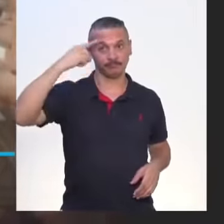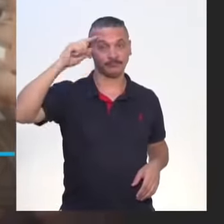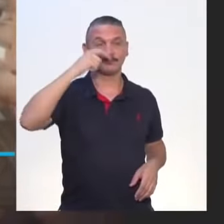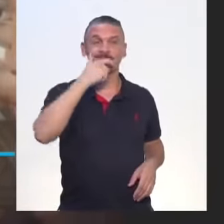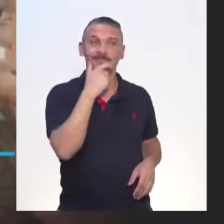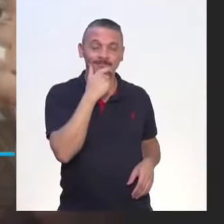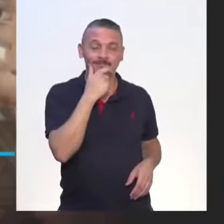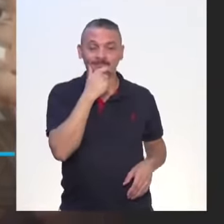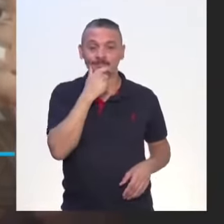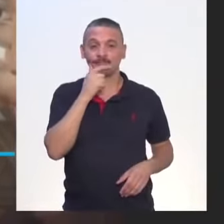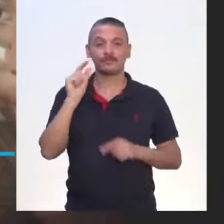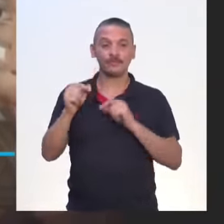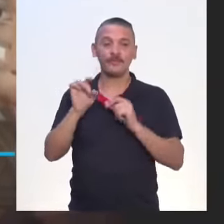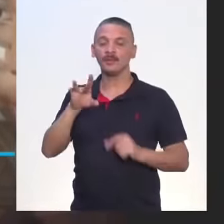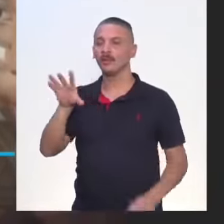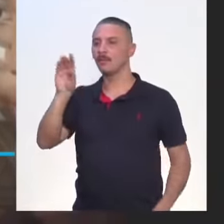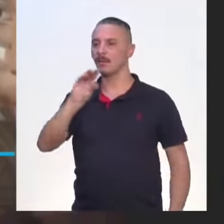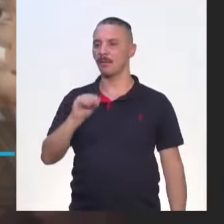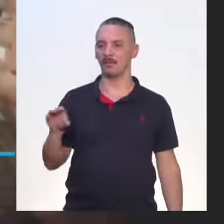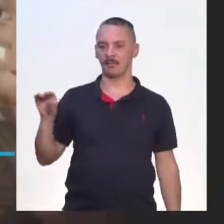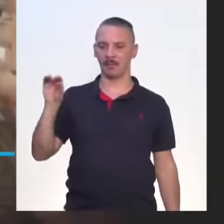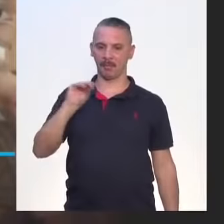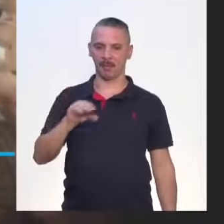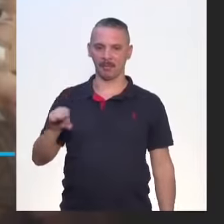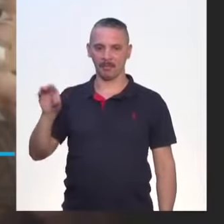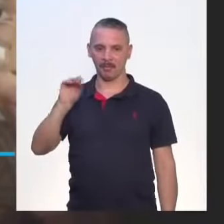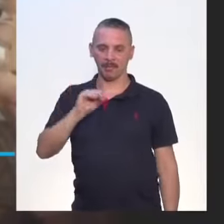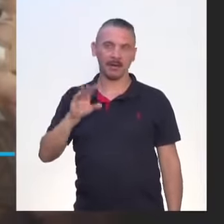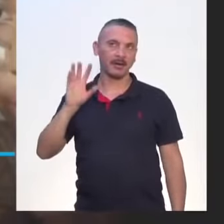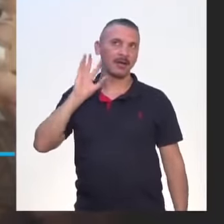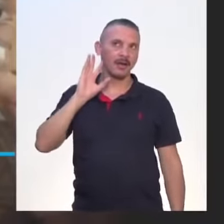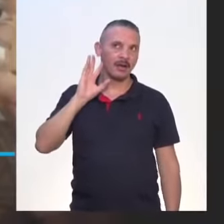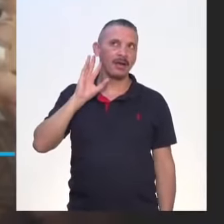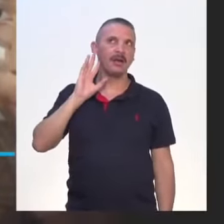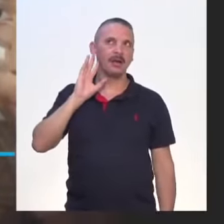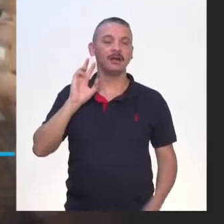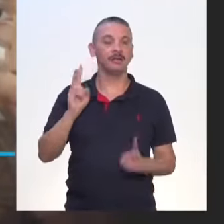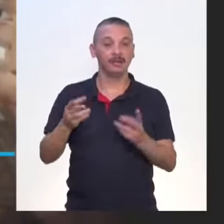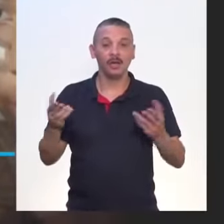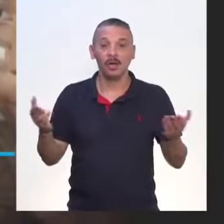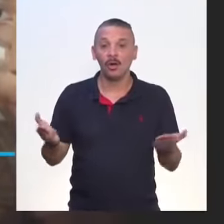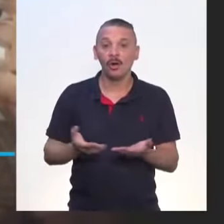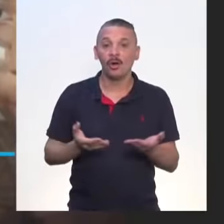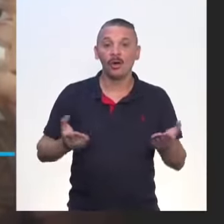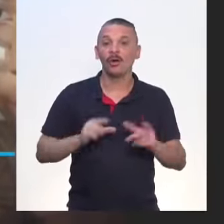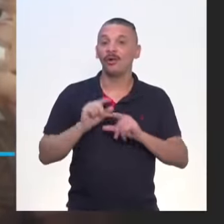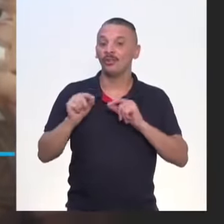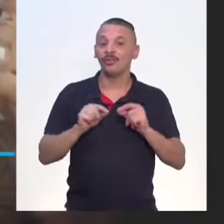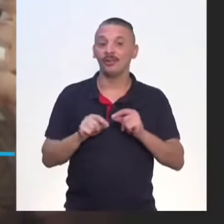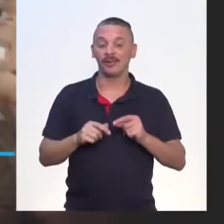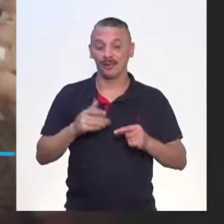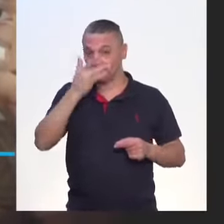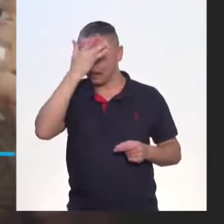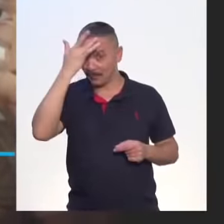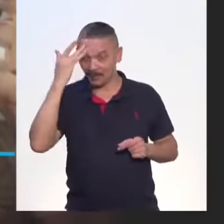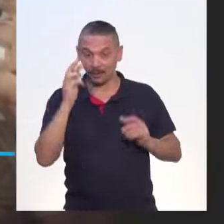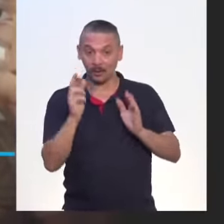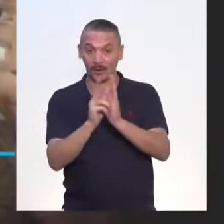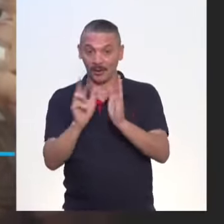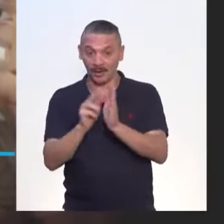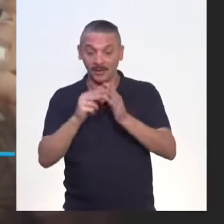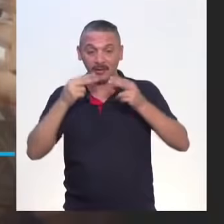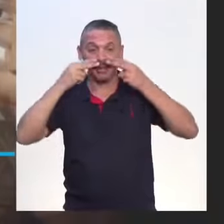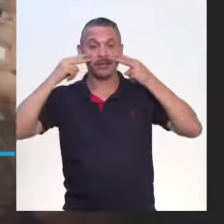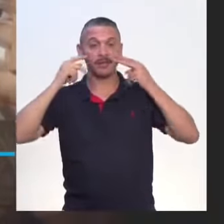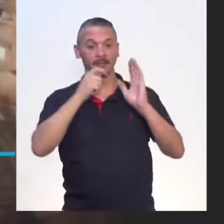de tradição oral, ou seja, a gente sempre contou história, hoje em dia a gente também escreve essas histórias que a gente